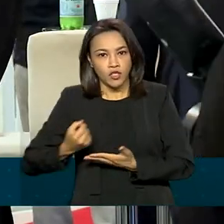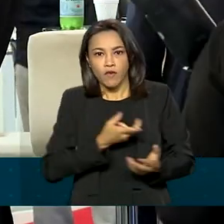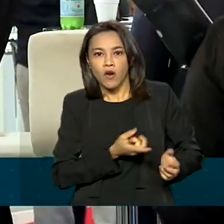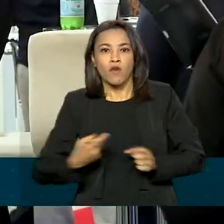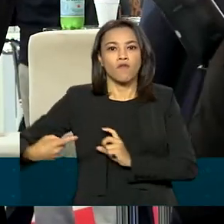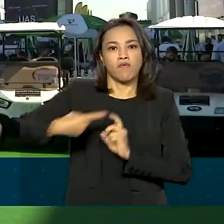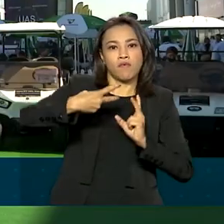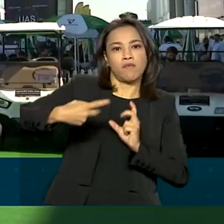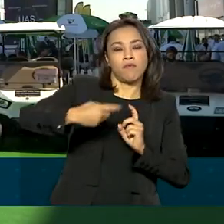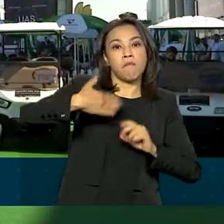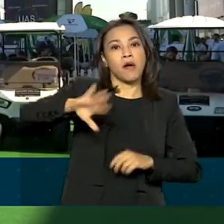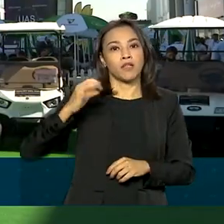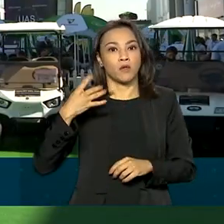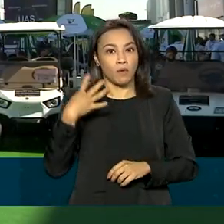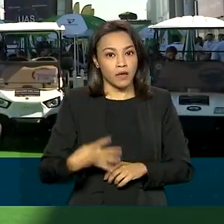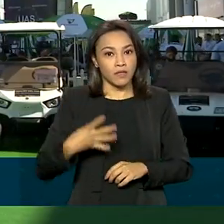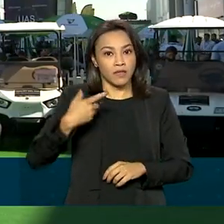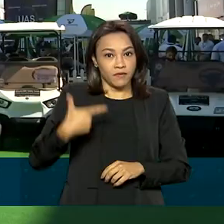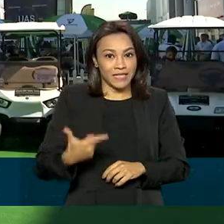mais de